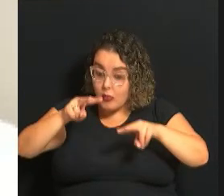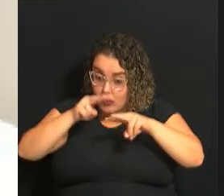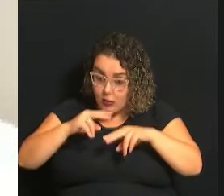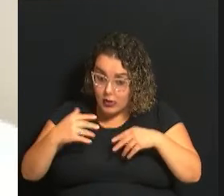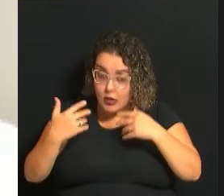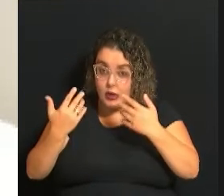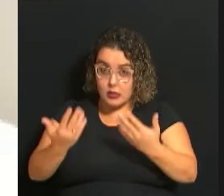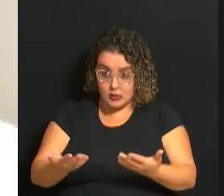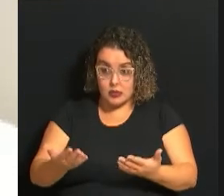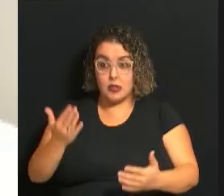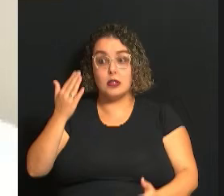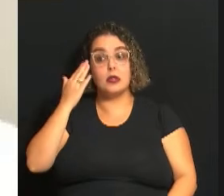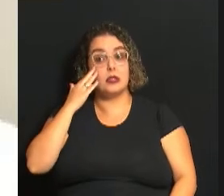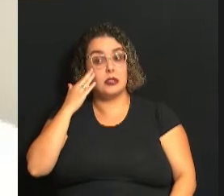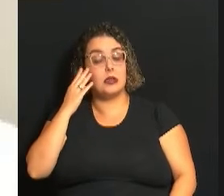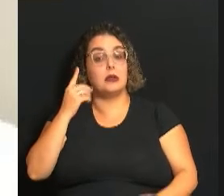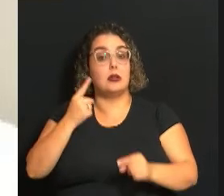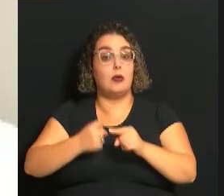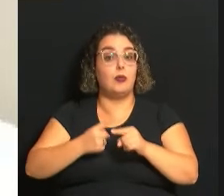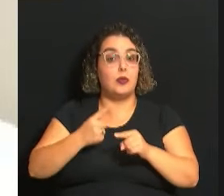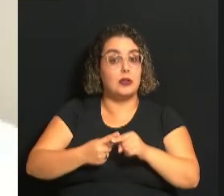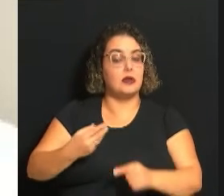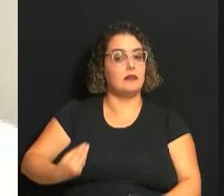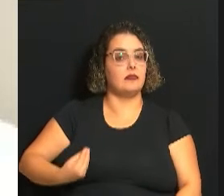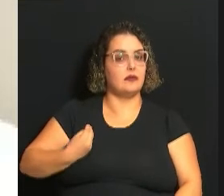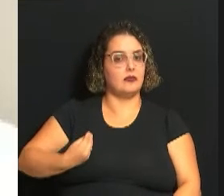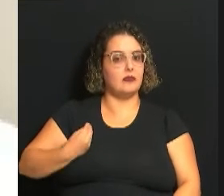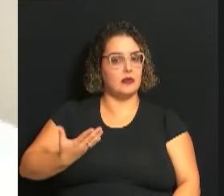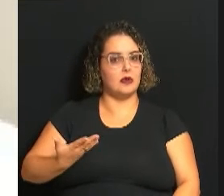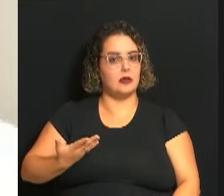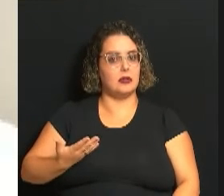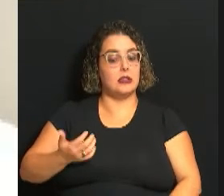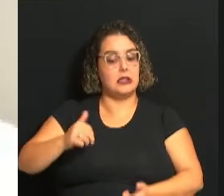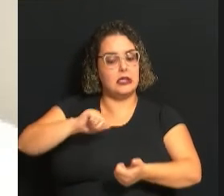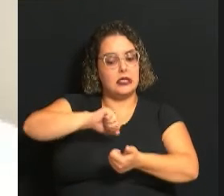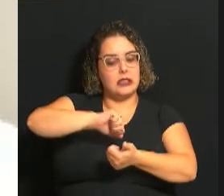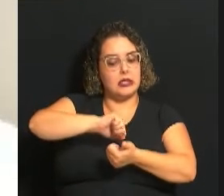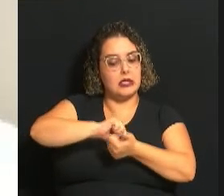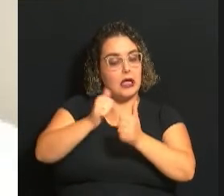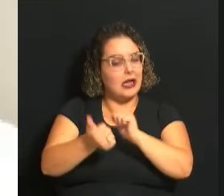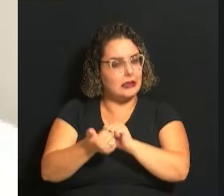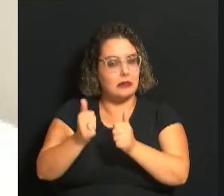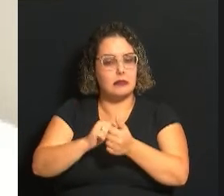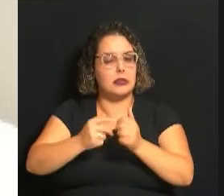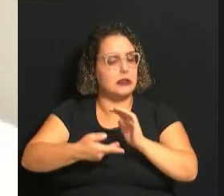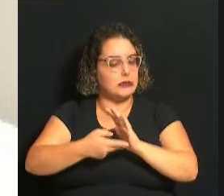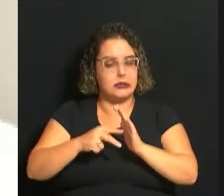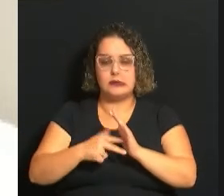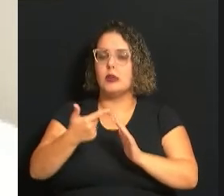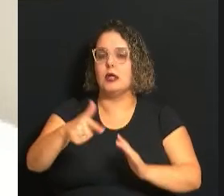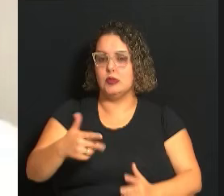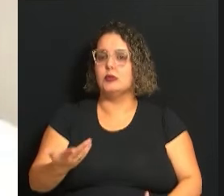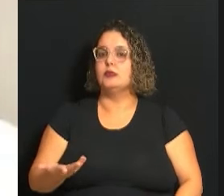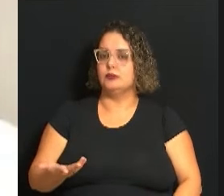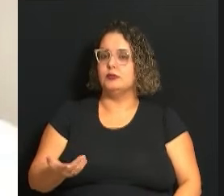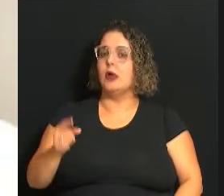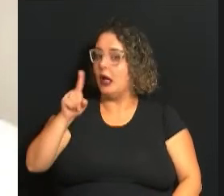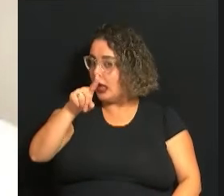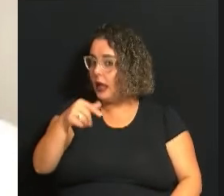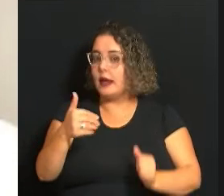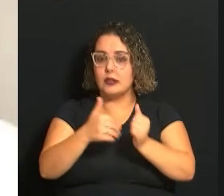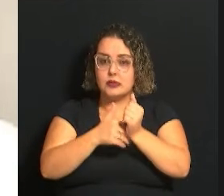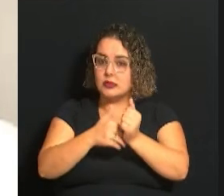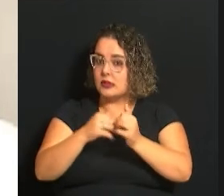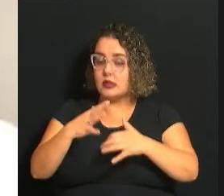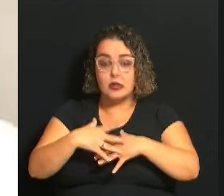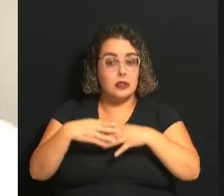né, entender o porquê que você está passando por aquilo e ressignificar este momento, eu acho que é aí que está o segredo da cura. Eu tive